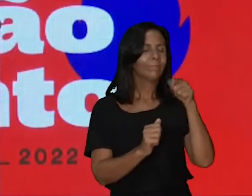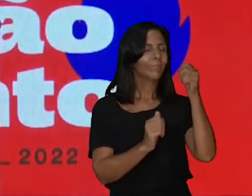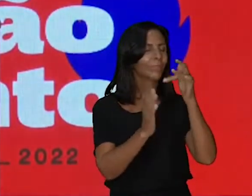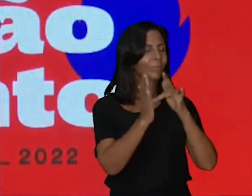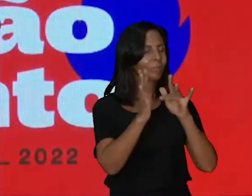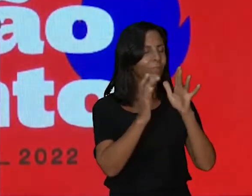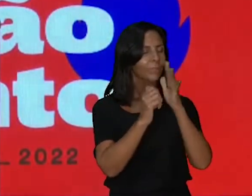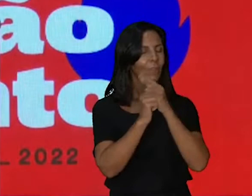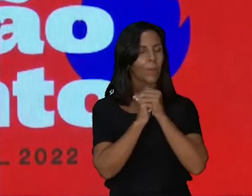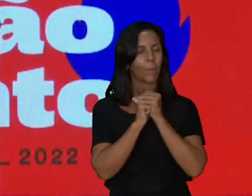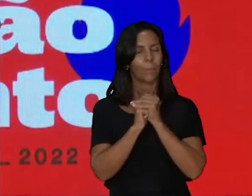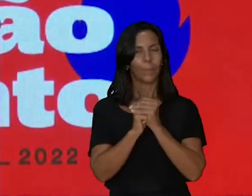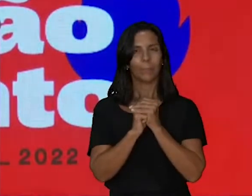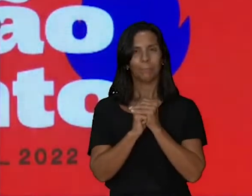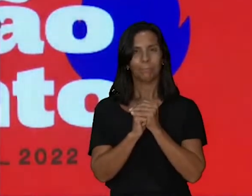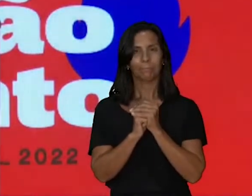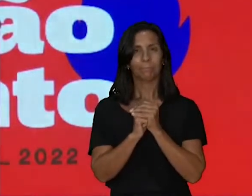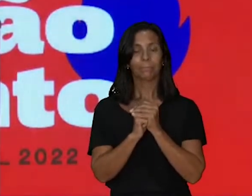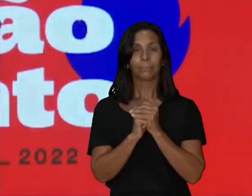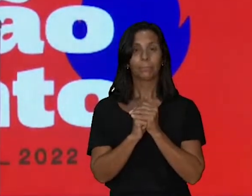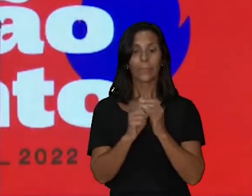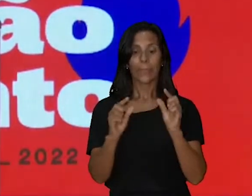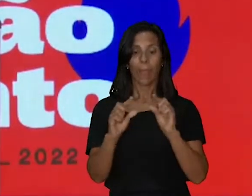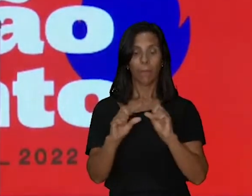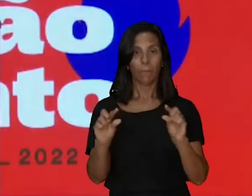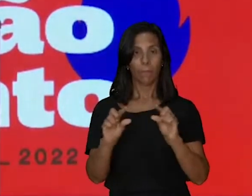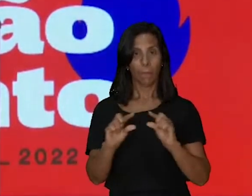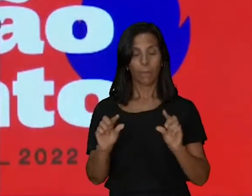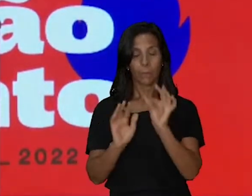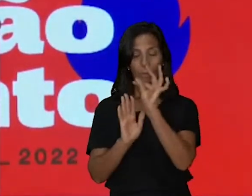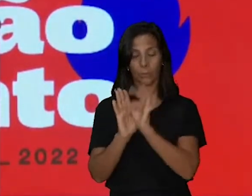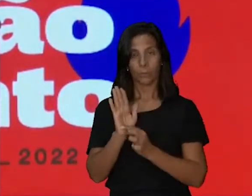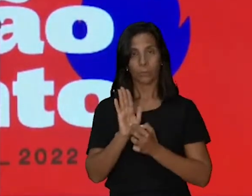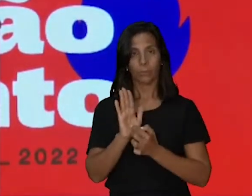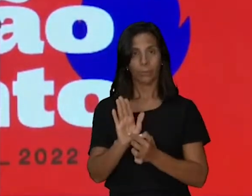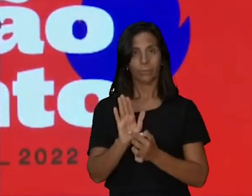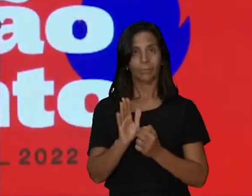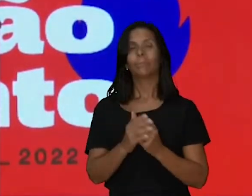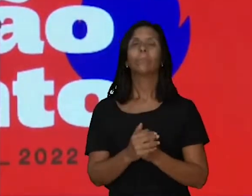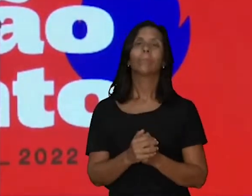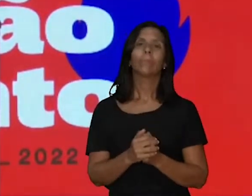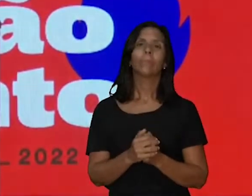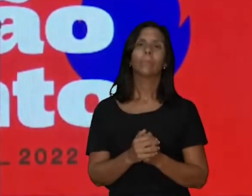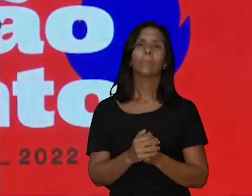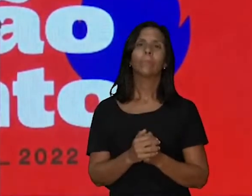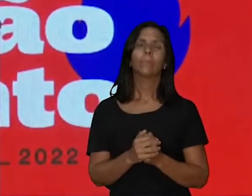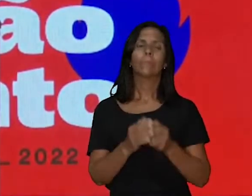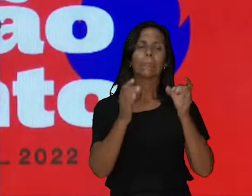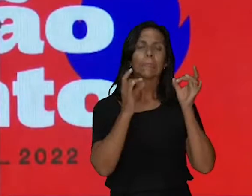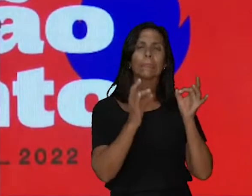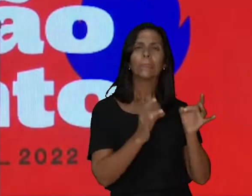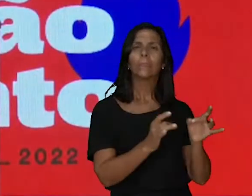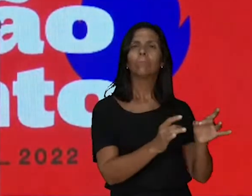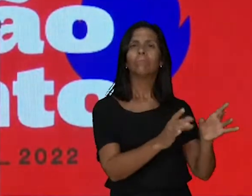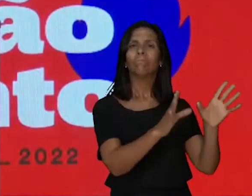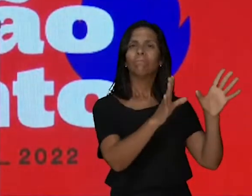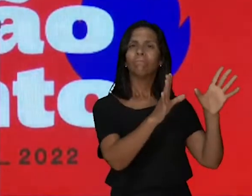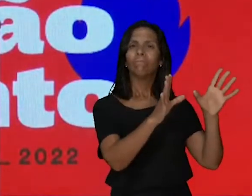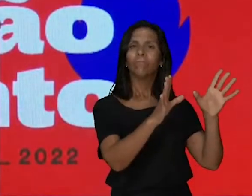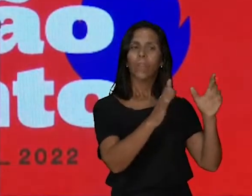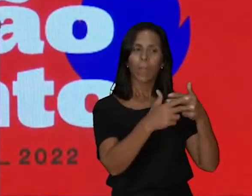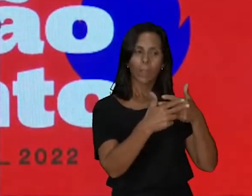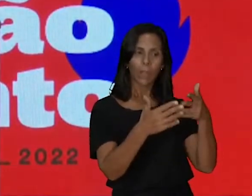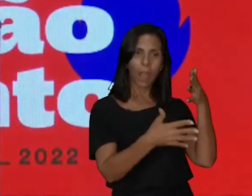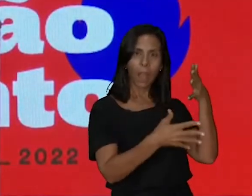Eu quero destacar algumas frases desse texto. Primeiro, livremo-nos de tudo que nos